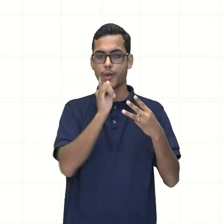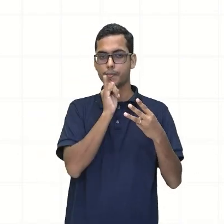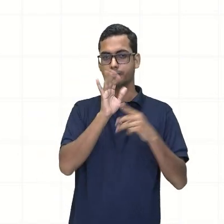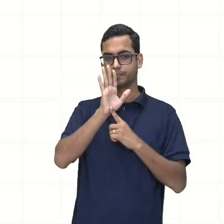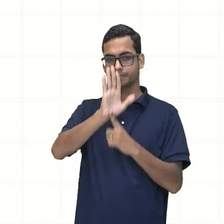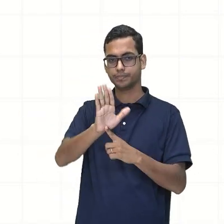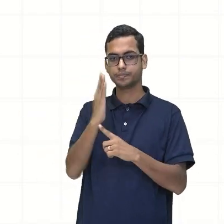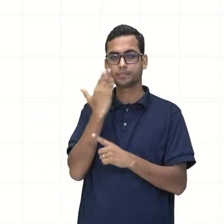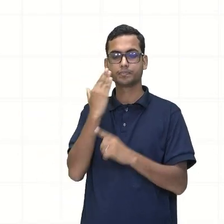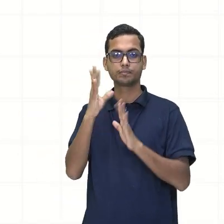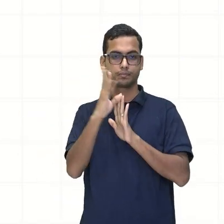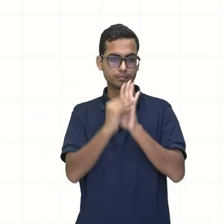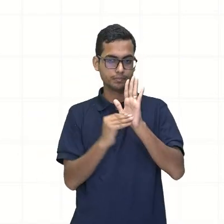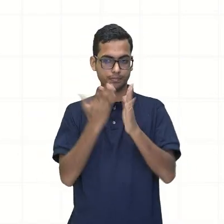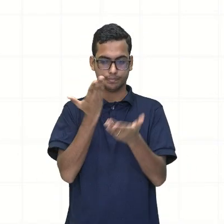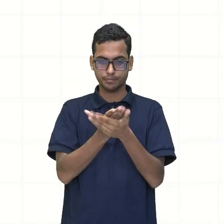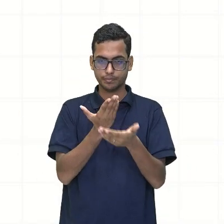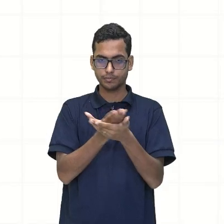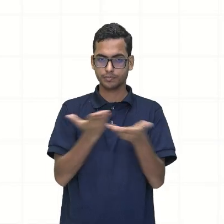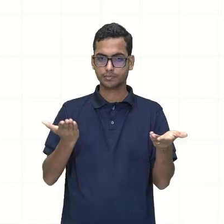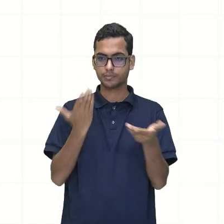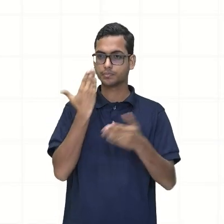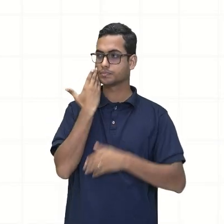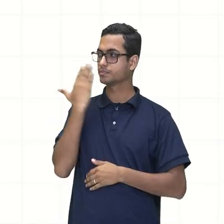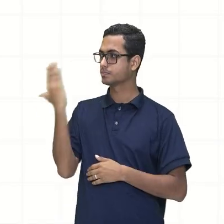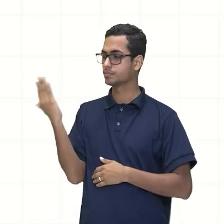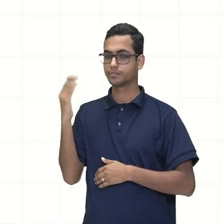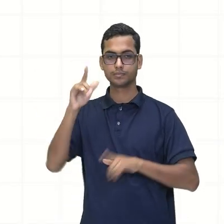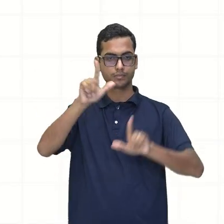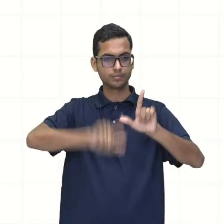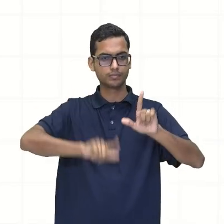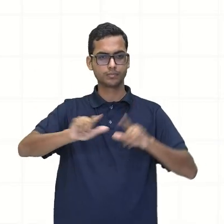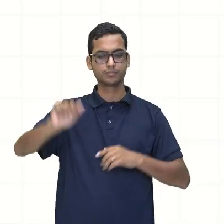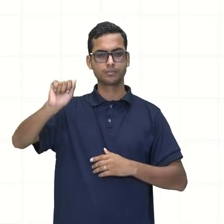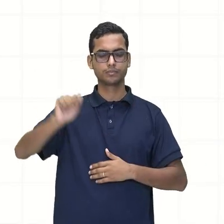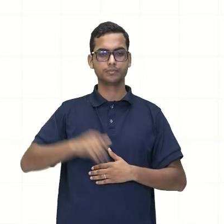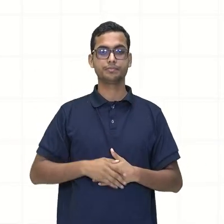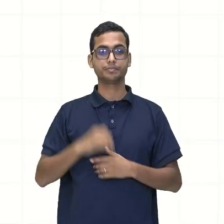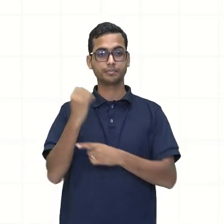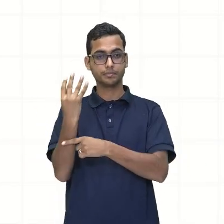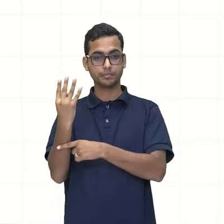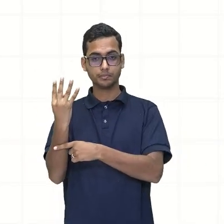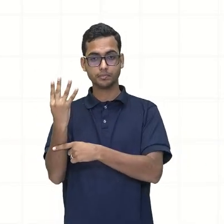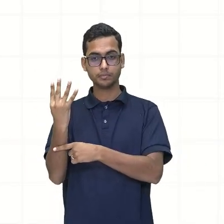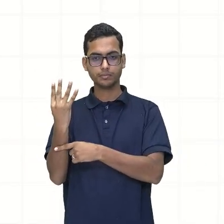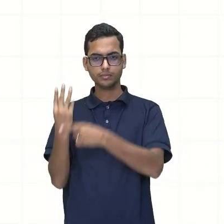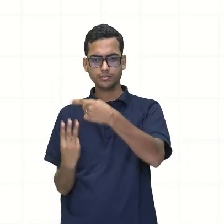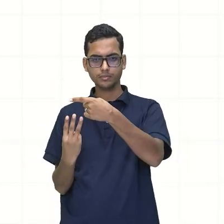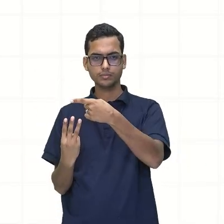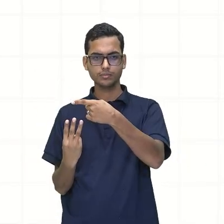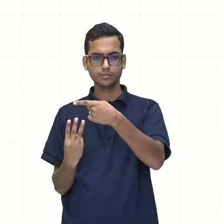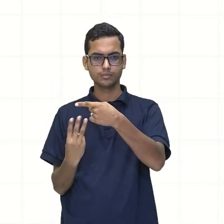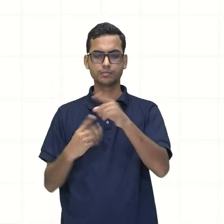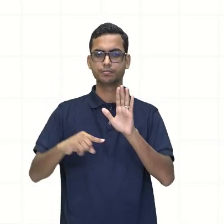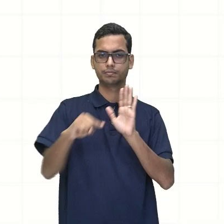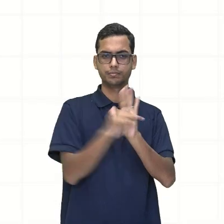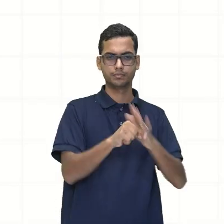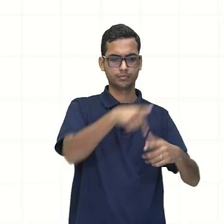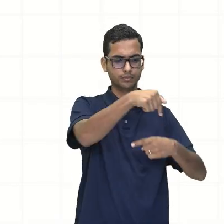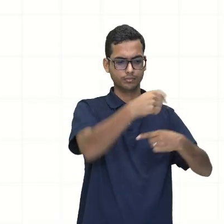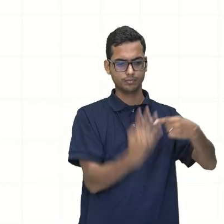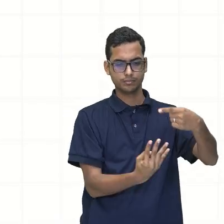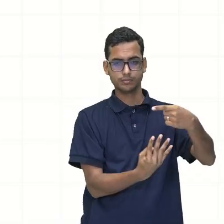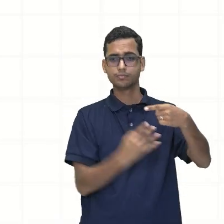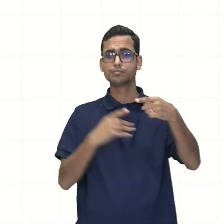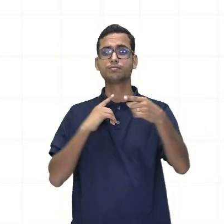nosso conteúdo, né? Então, a gente tem aqui nessa letra A, 4/3 menos 7/4. Vamos usar o